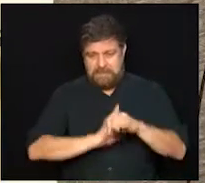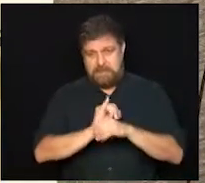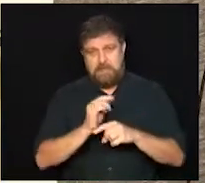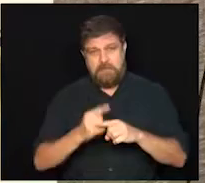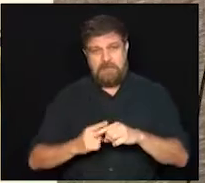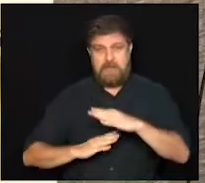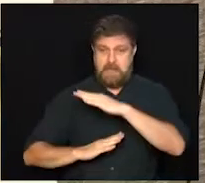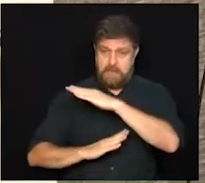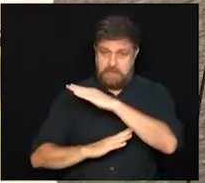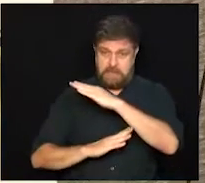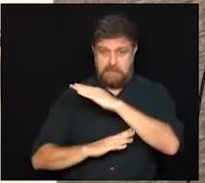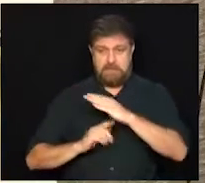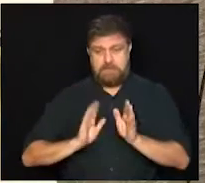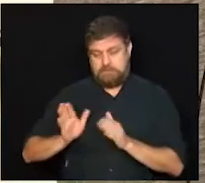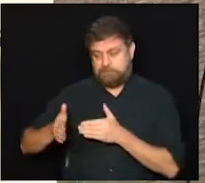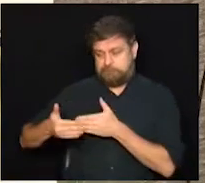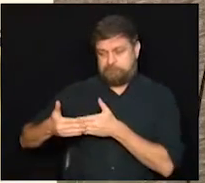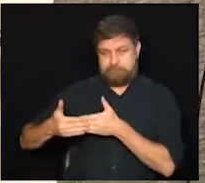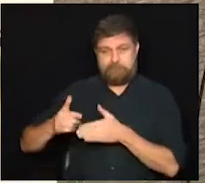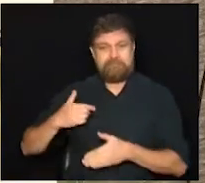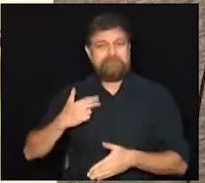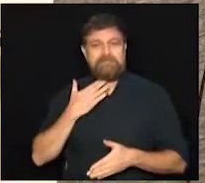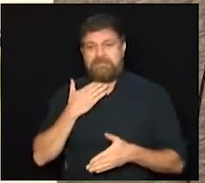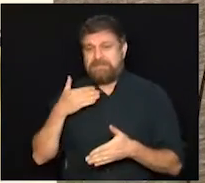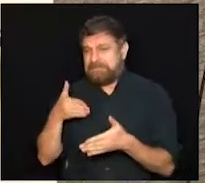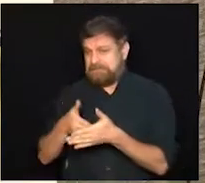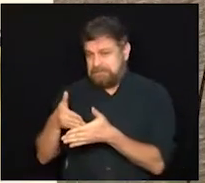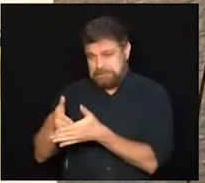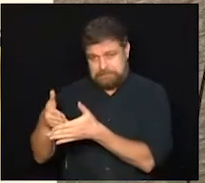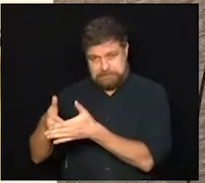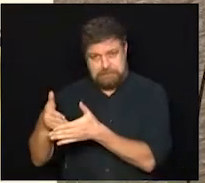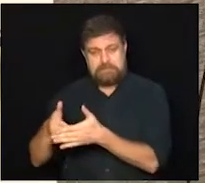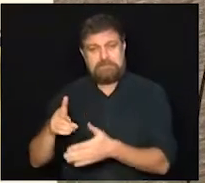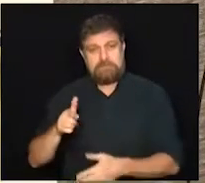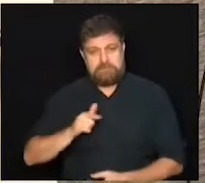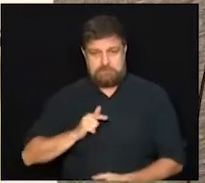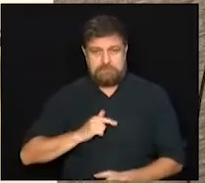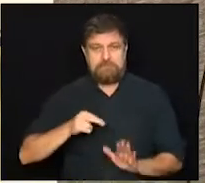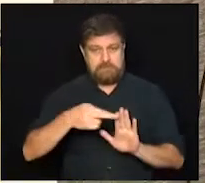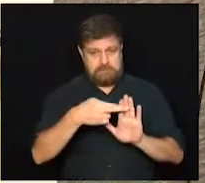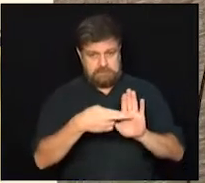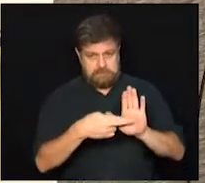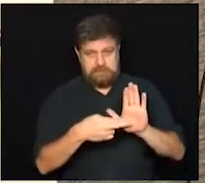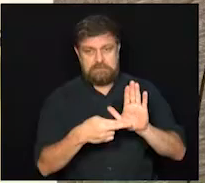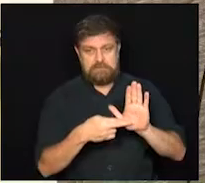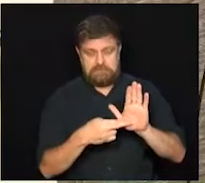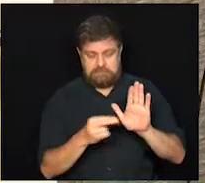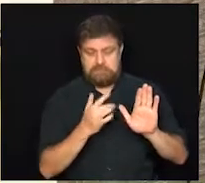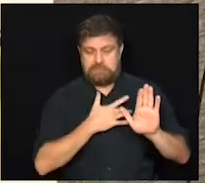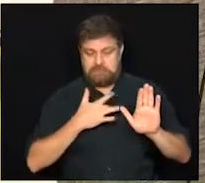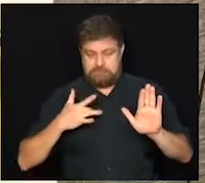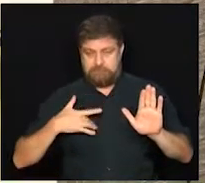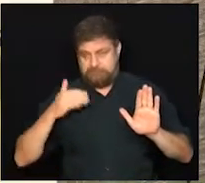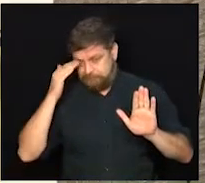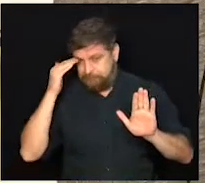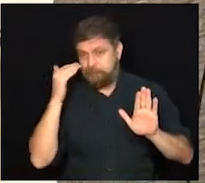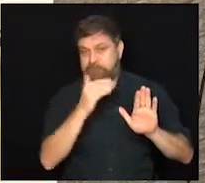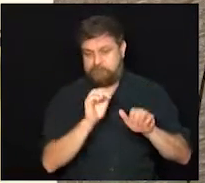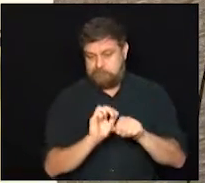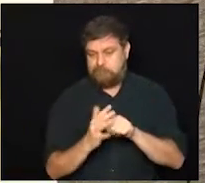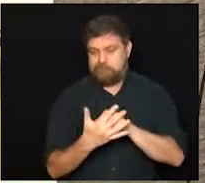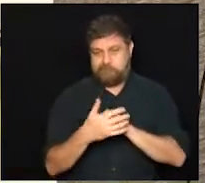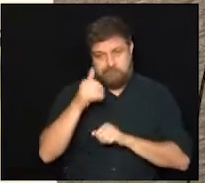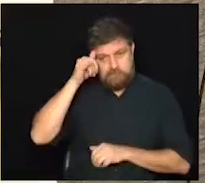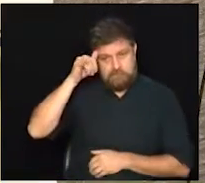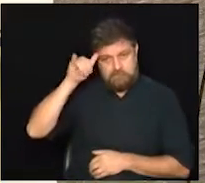Câmara Municipal permanece com restrições de circulação em decorrência das medidas adotadas em razão da pandemia do